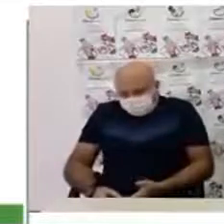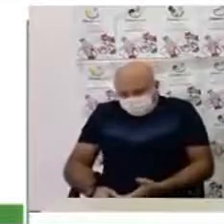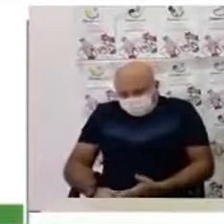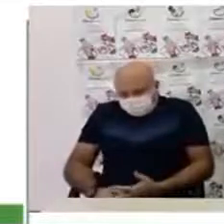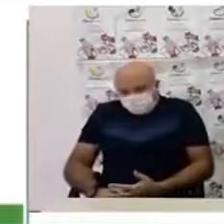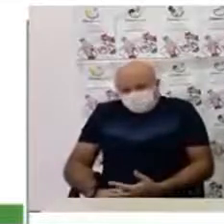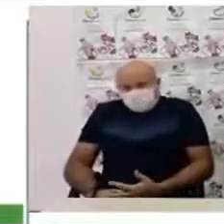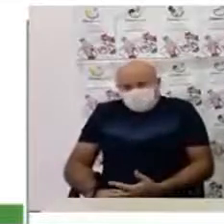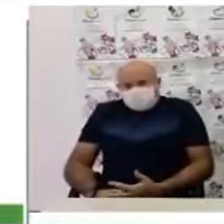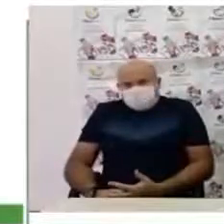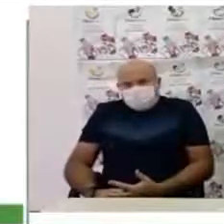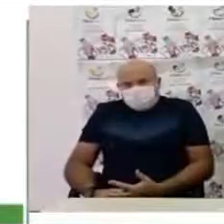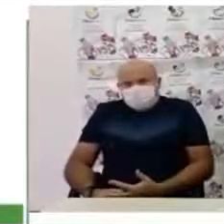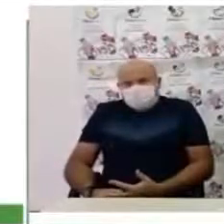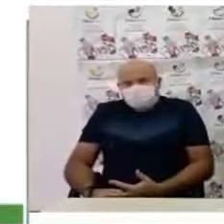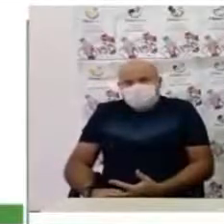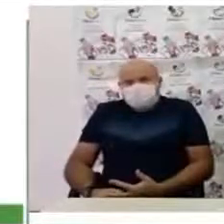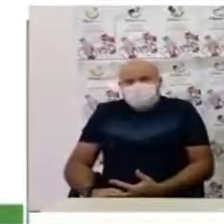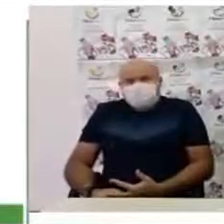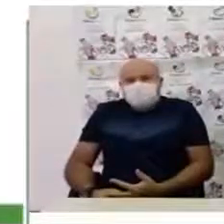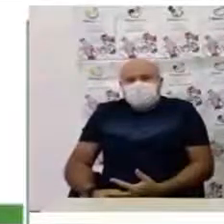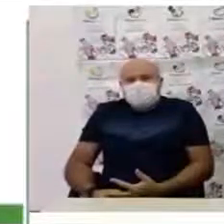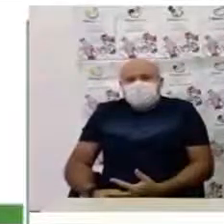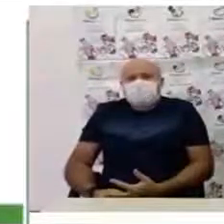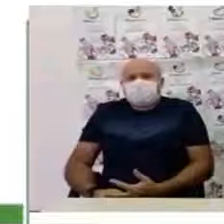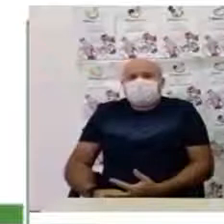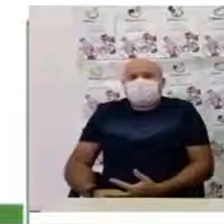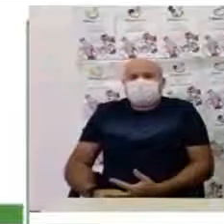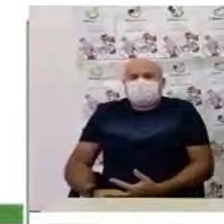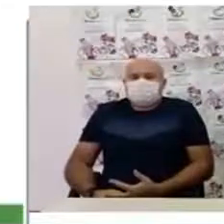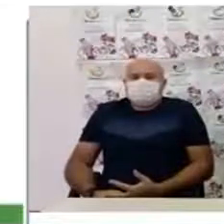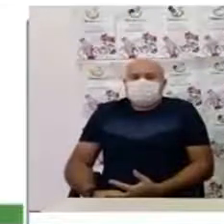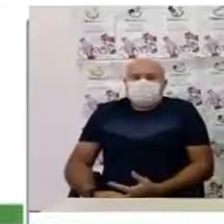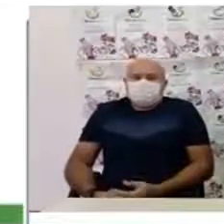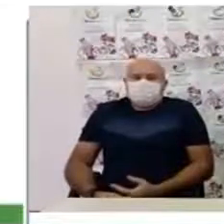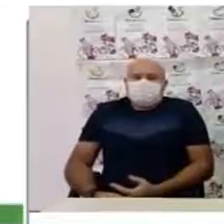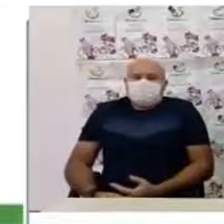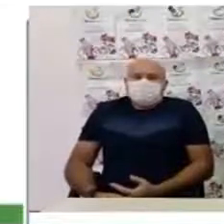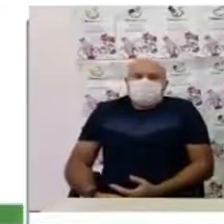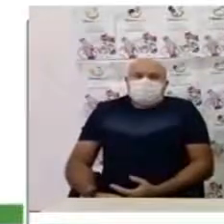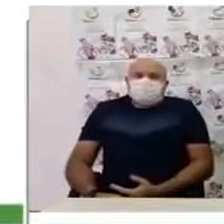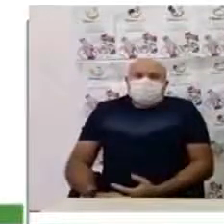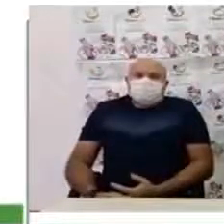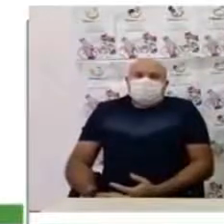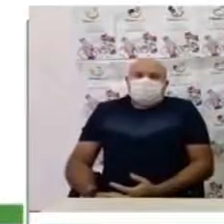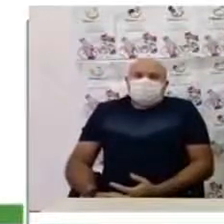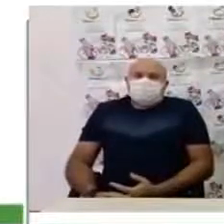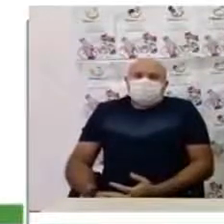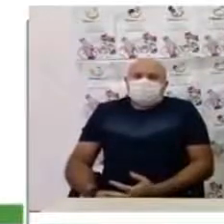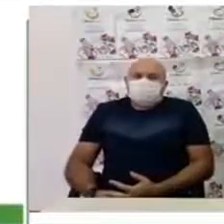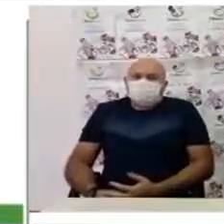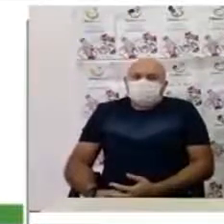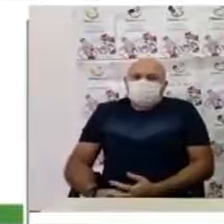meio termo que fazia com que o núcleo não fosse destruído, ok? E foi daí, então, que os